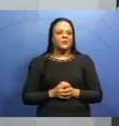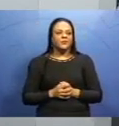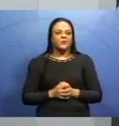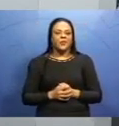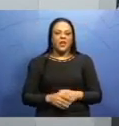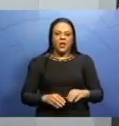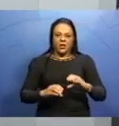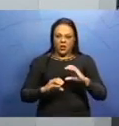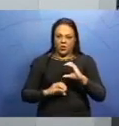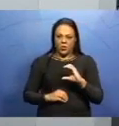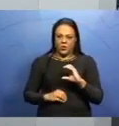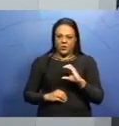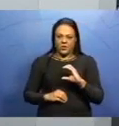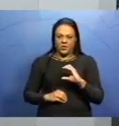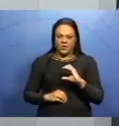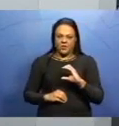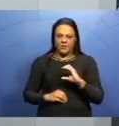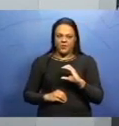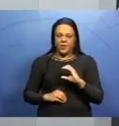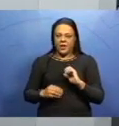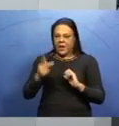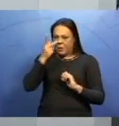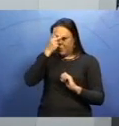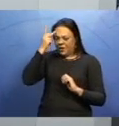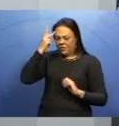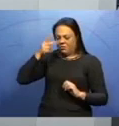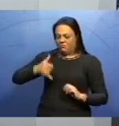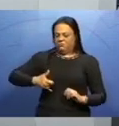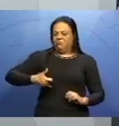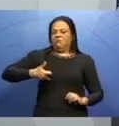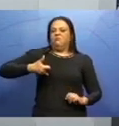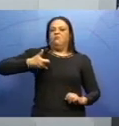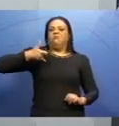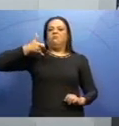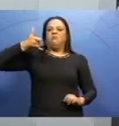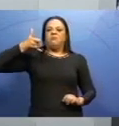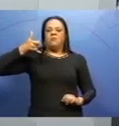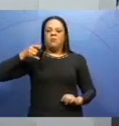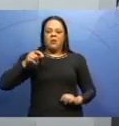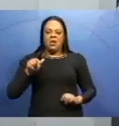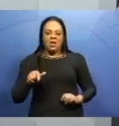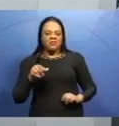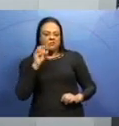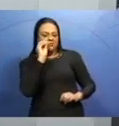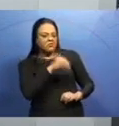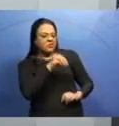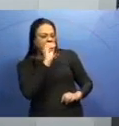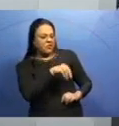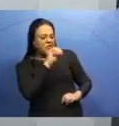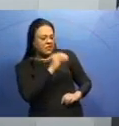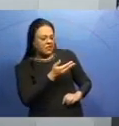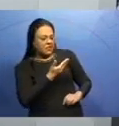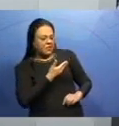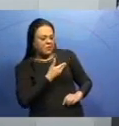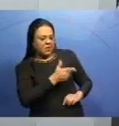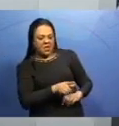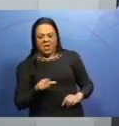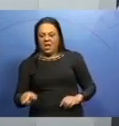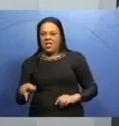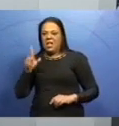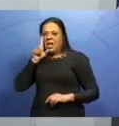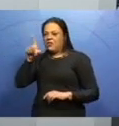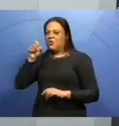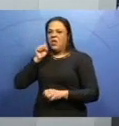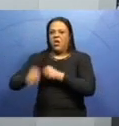E trata isso, essa fábula trata de superioridade. Ela quis desfazer da amiga, pensando que ganharia a corrida por